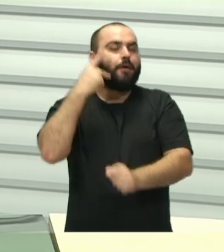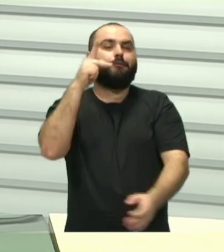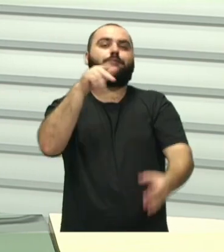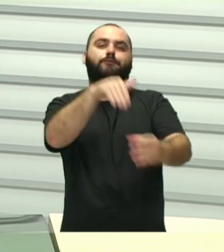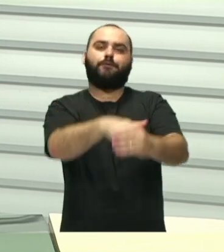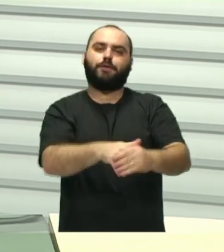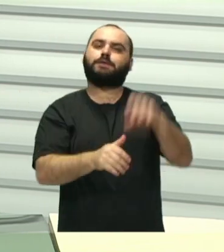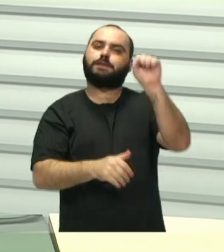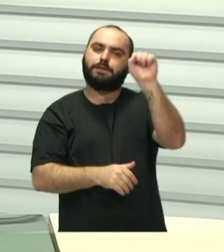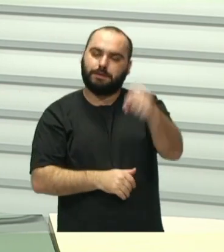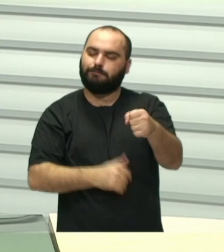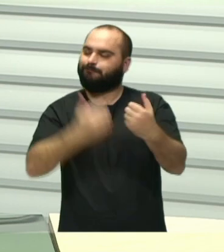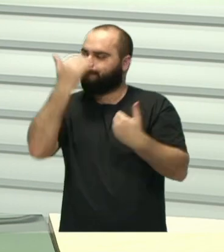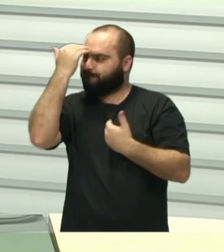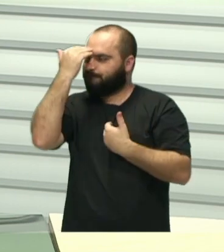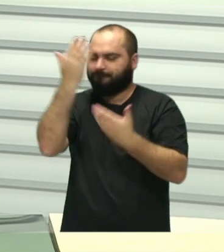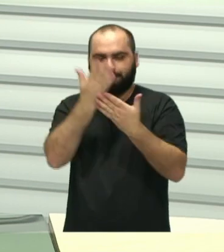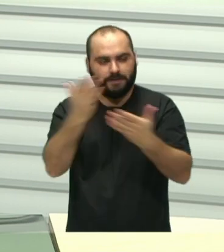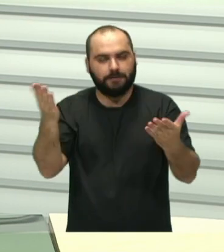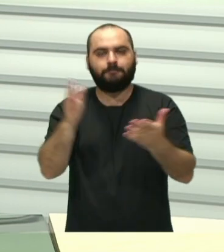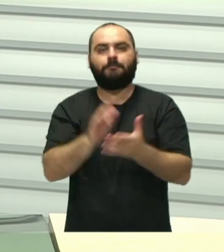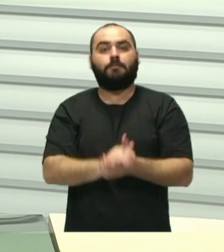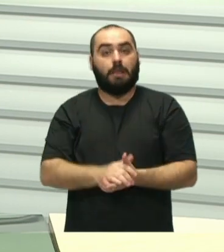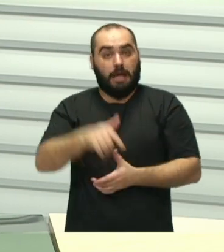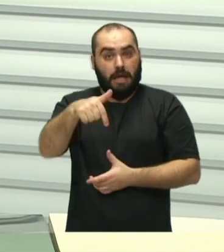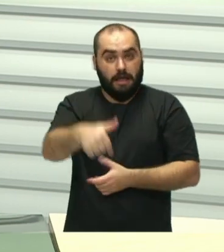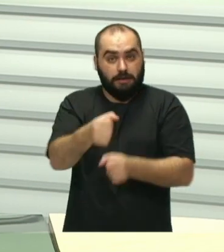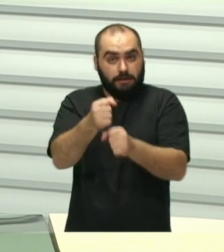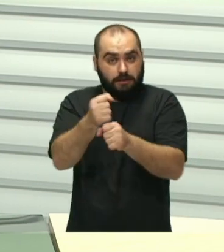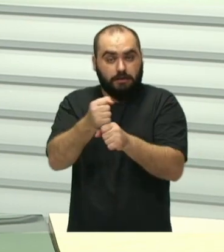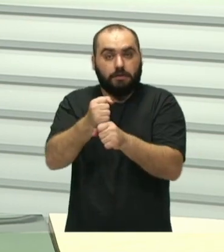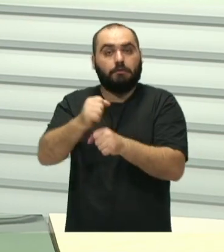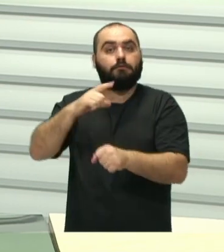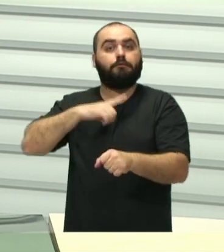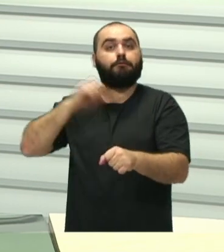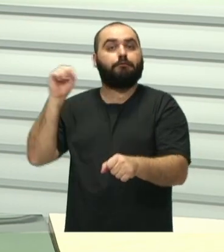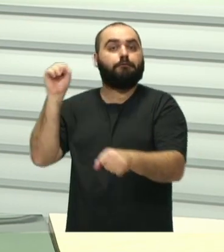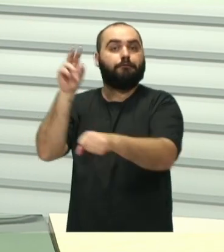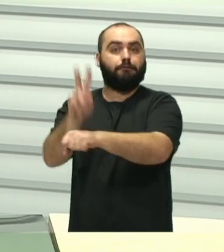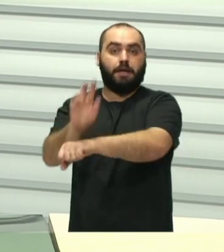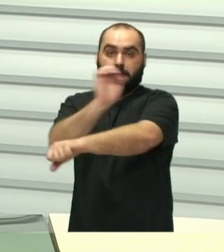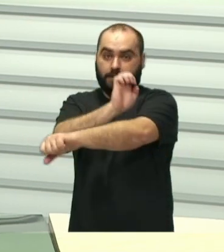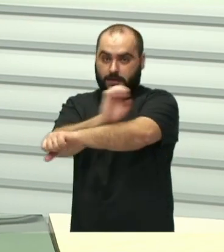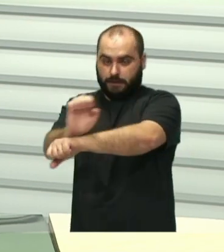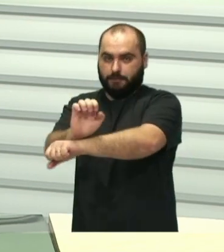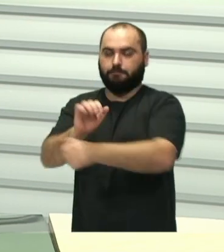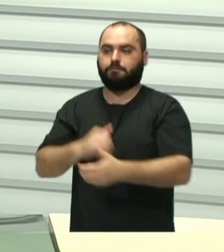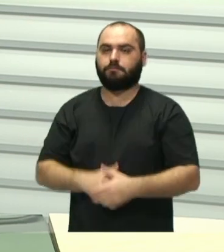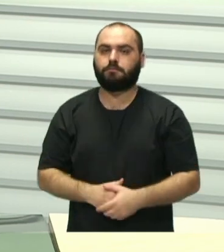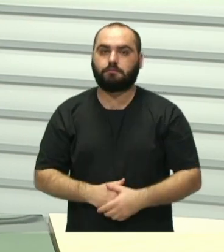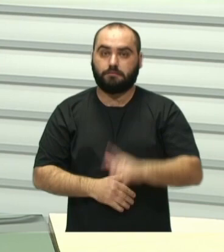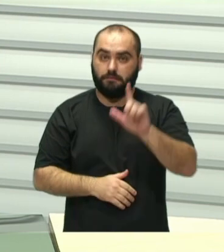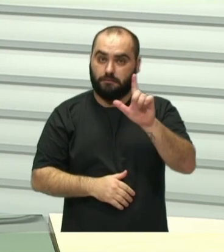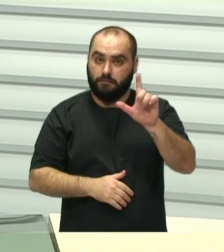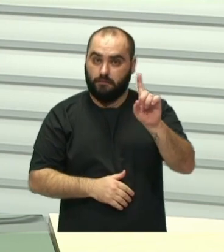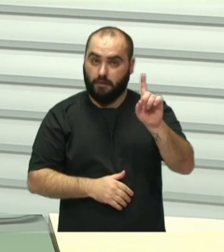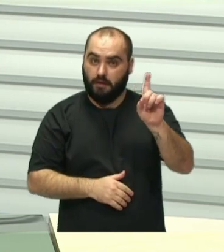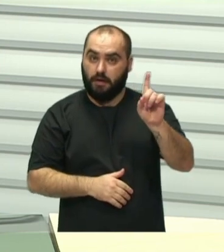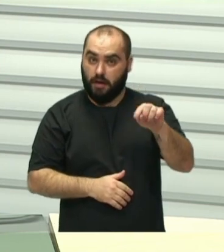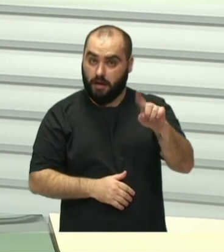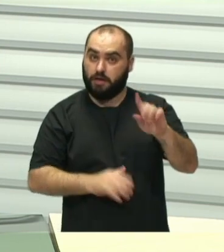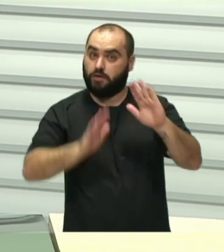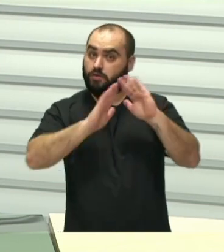todos que é um sentimento de todos e vamos estar implantando esse ano a vaga de estágio Os Estagiários vão ser oriundo do ensino